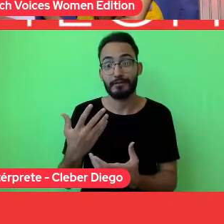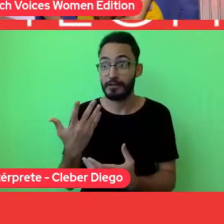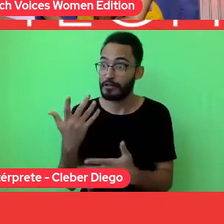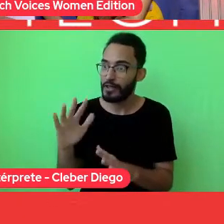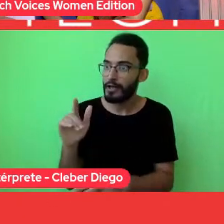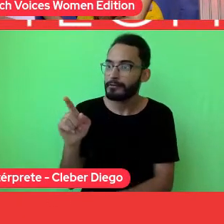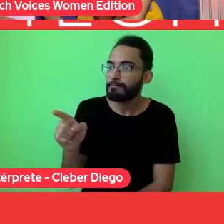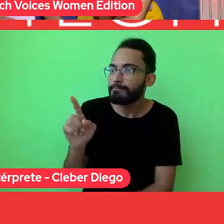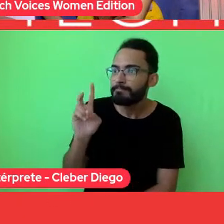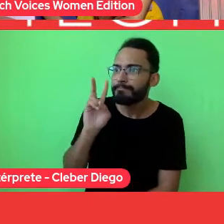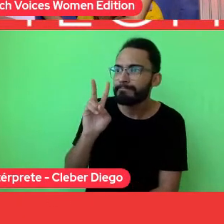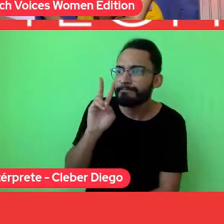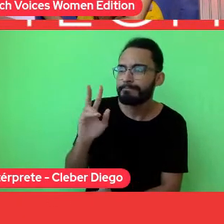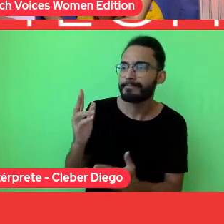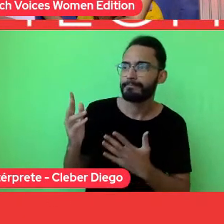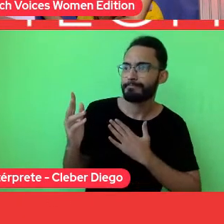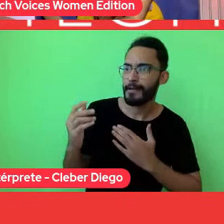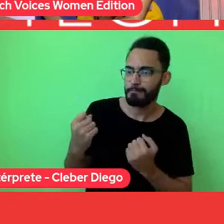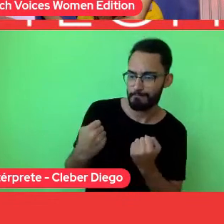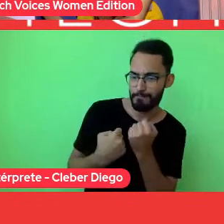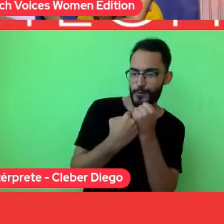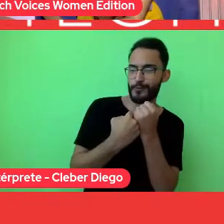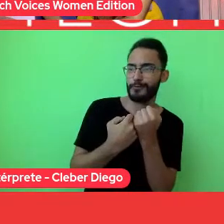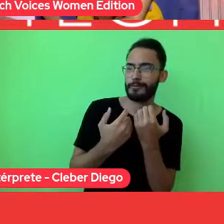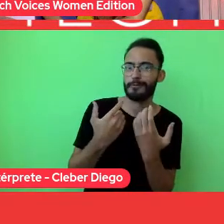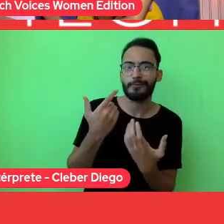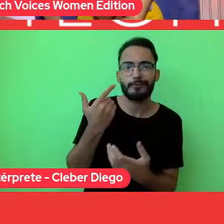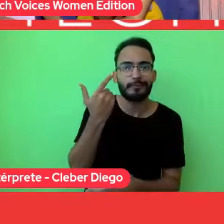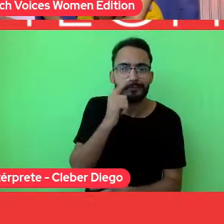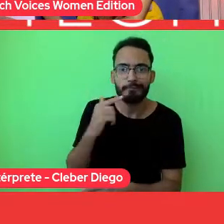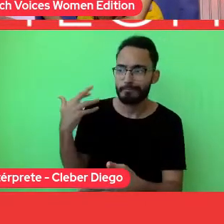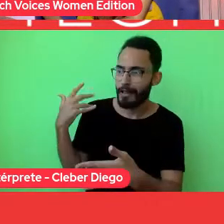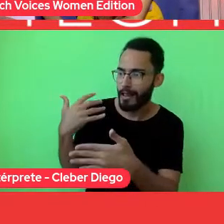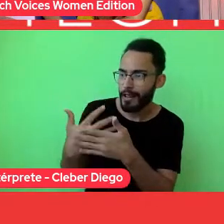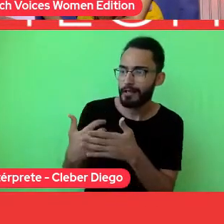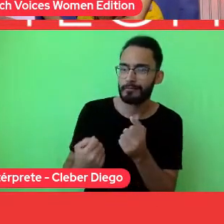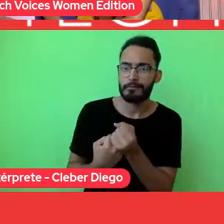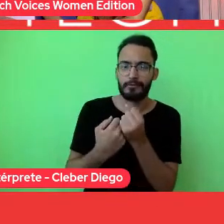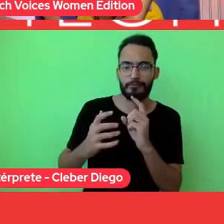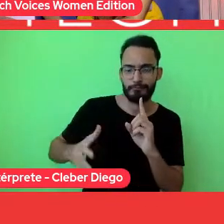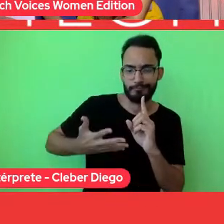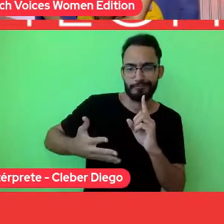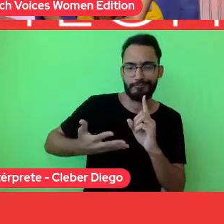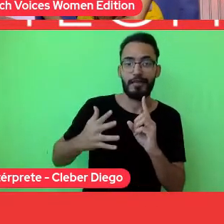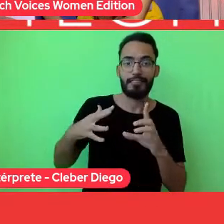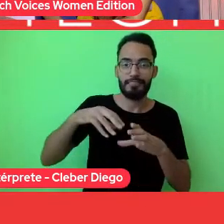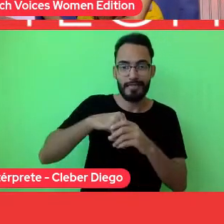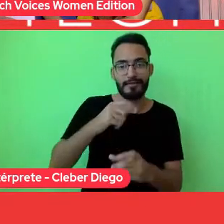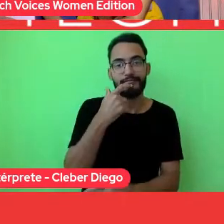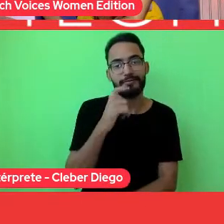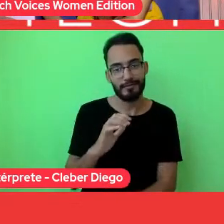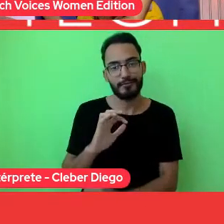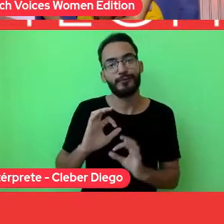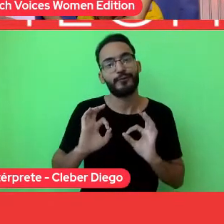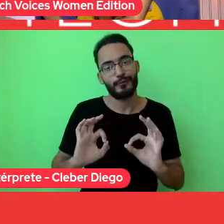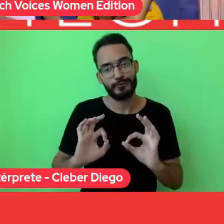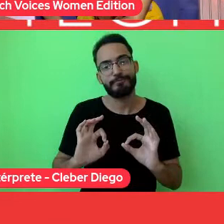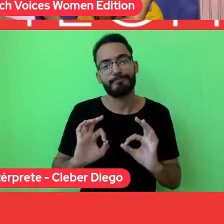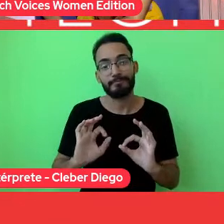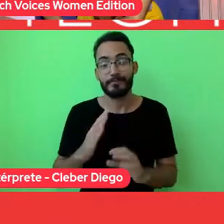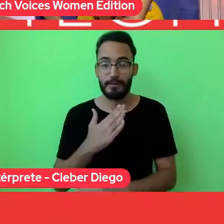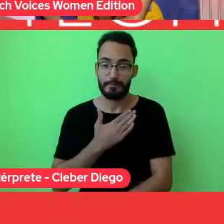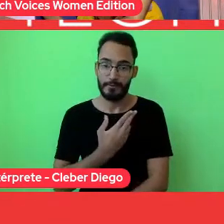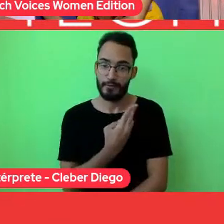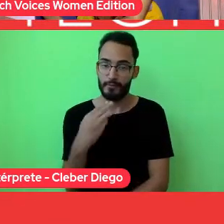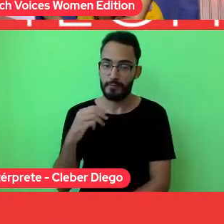da minha rede de apoio, que me suportaram, né, ao longo da minha jornada aqui dentro da empresa. Bom, meu nome